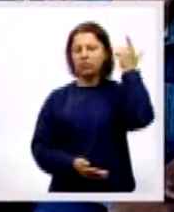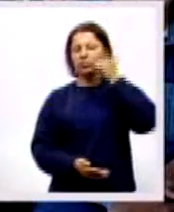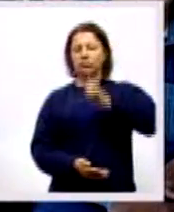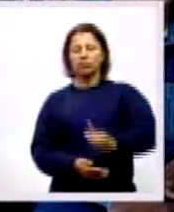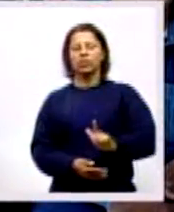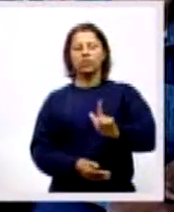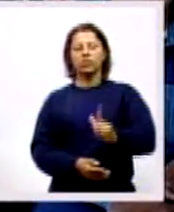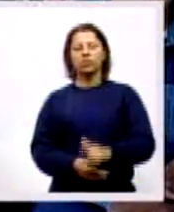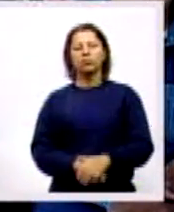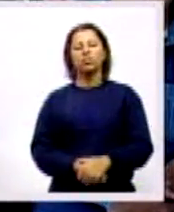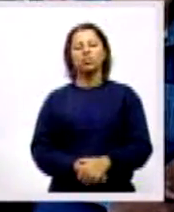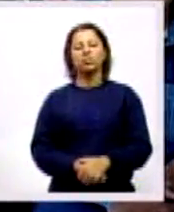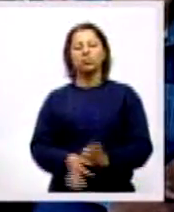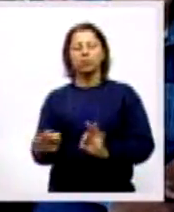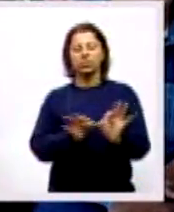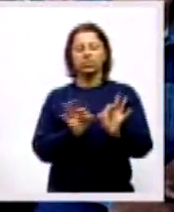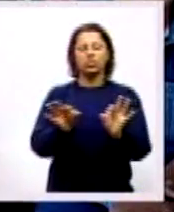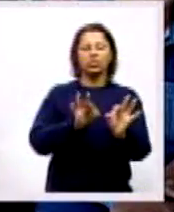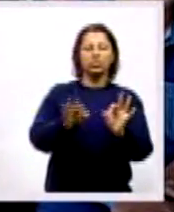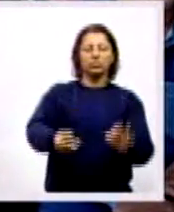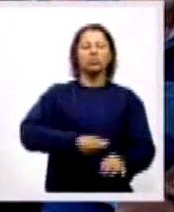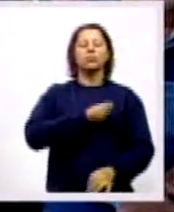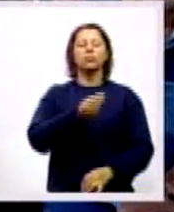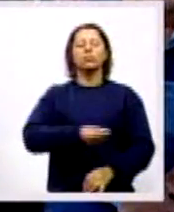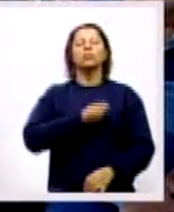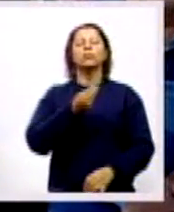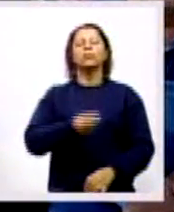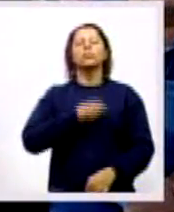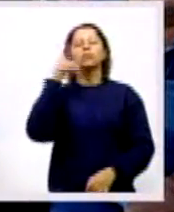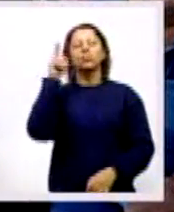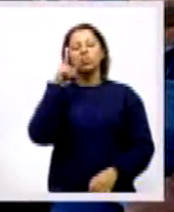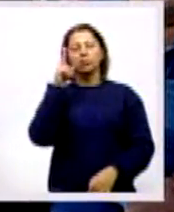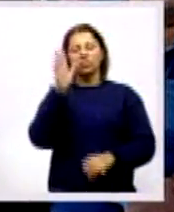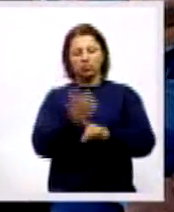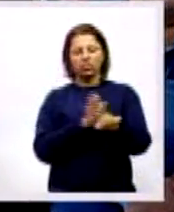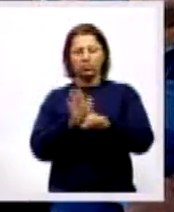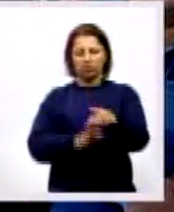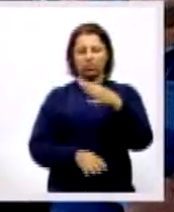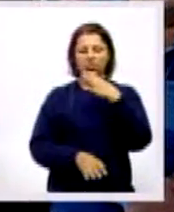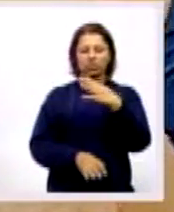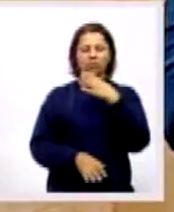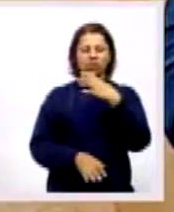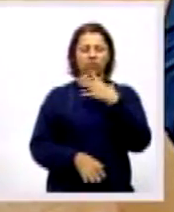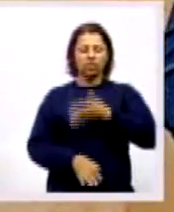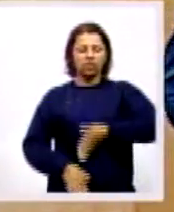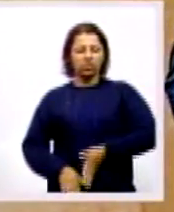capazes de nos costurar a vida. Você já viu calça descosturada? Que tristeza.